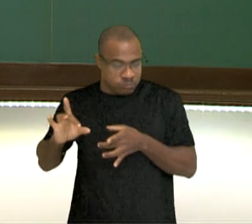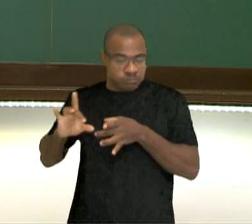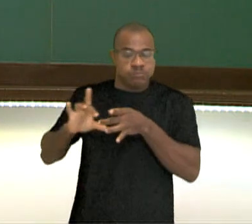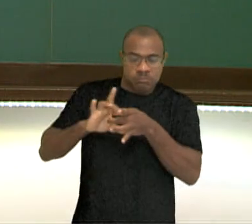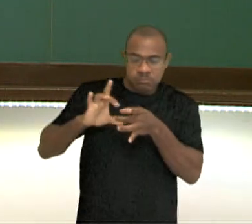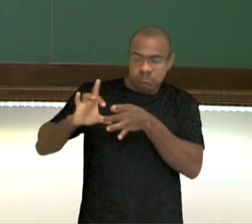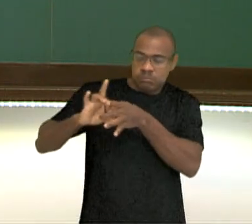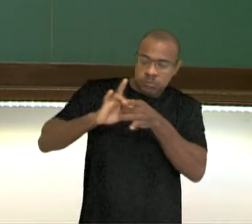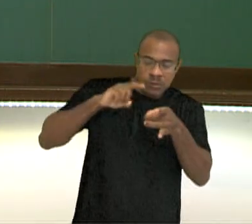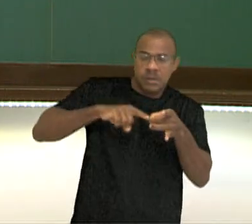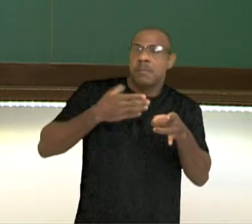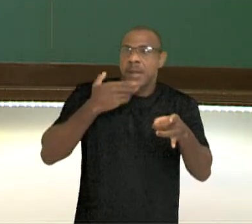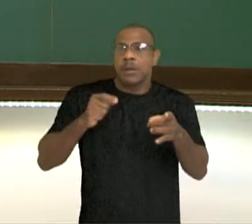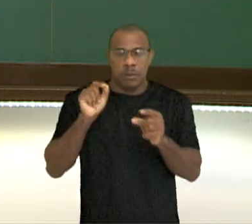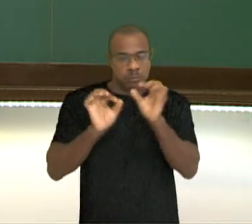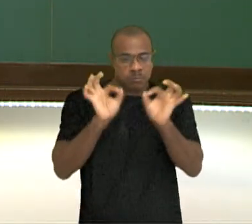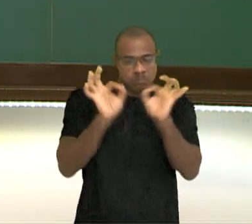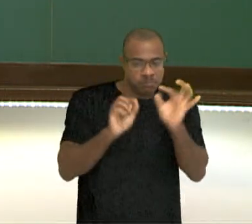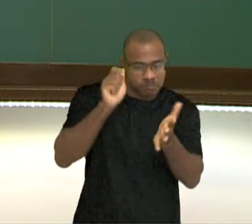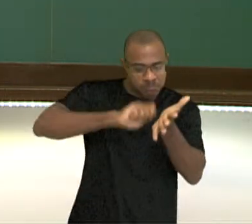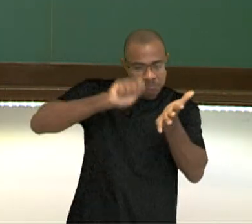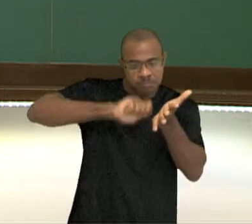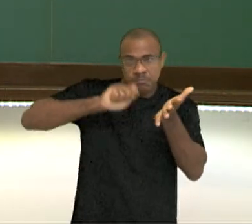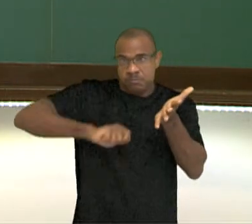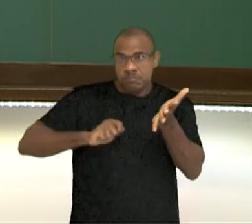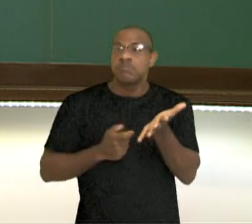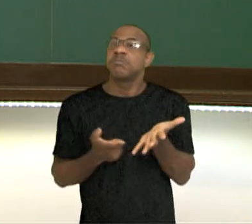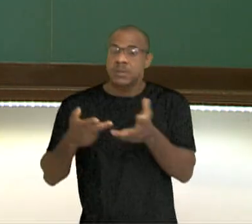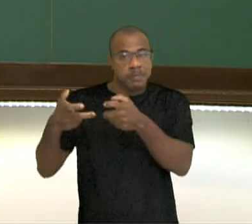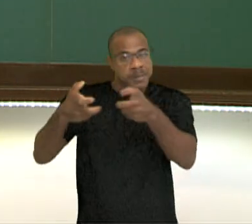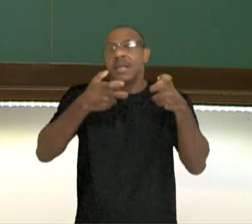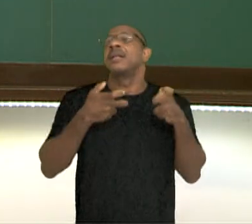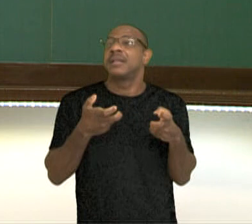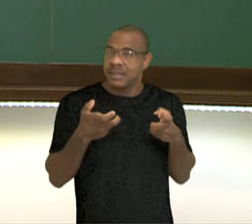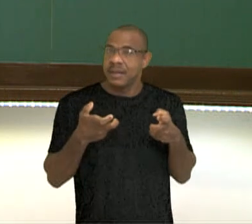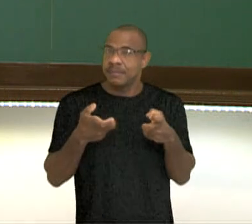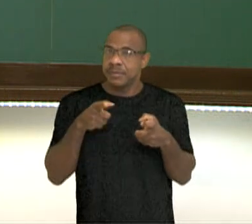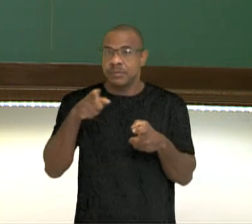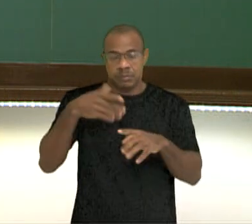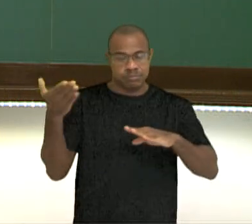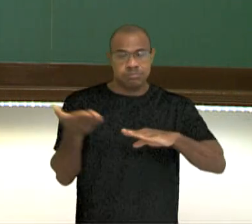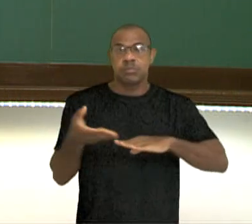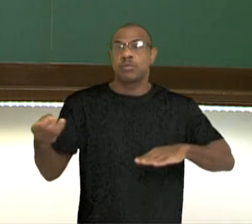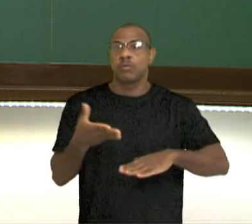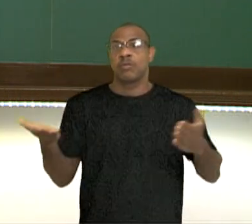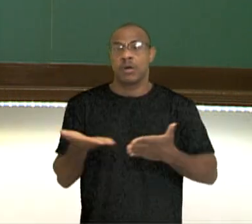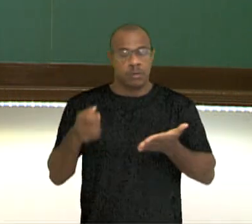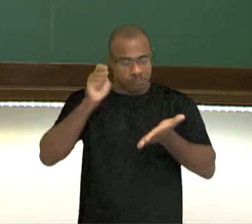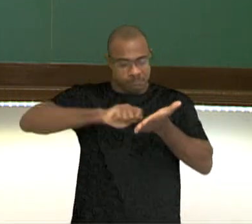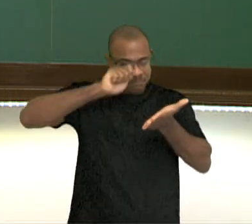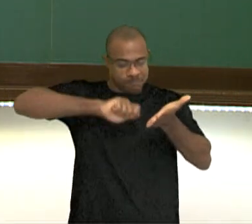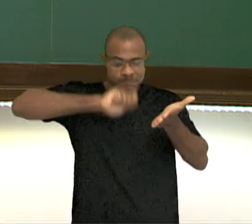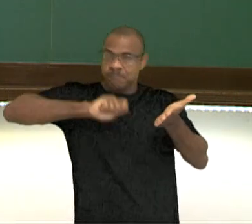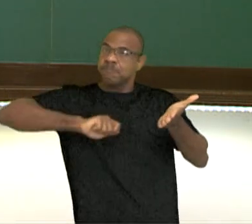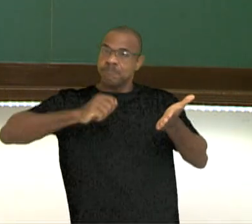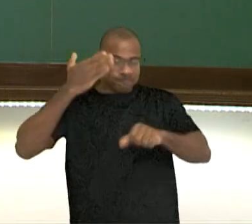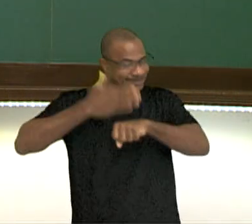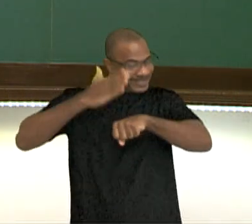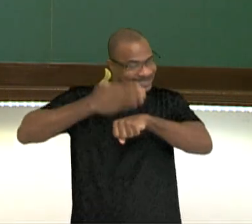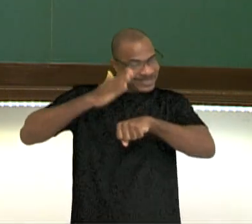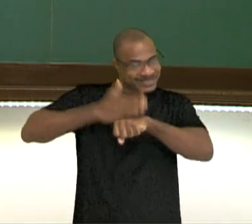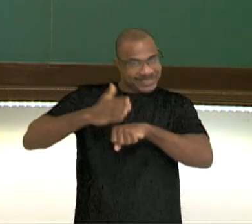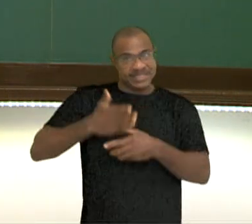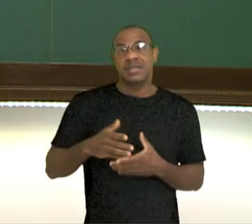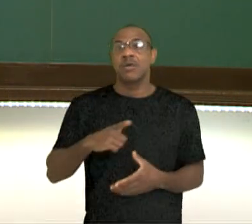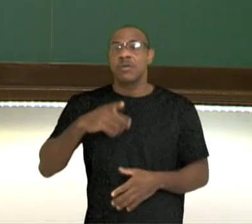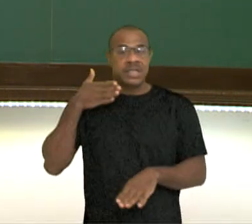contextualizar melhor. Você domina o contexto da sua contemporaneidade. E aí, quando você tem acesso a